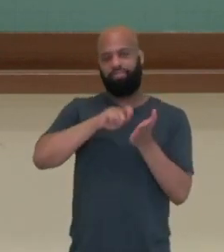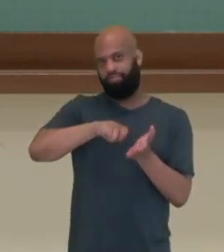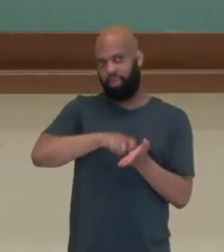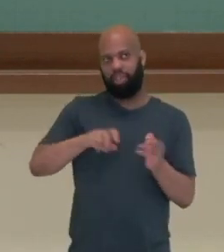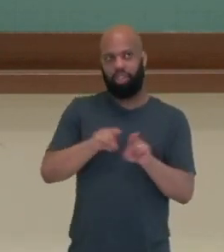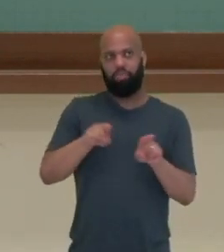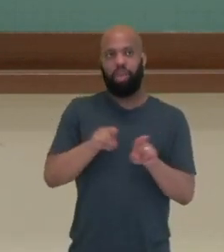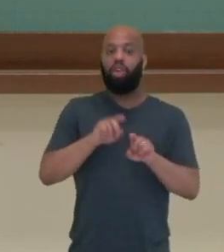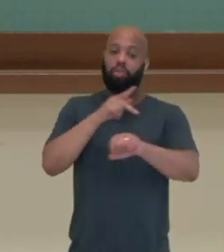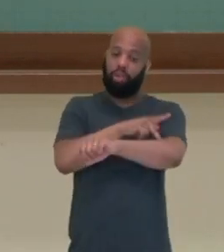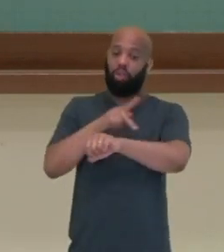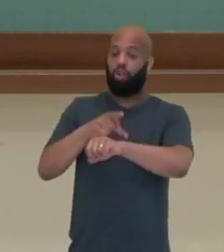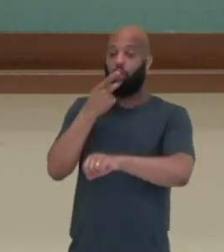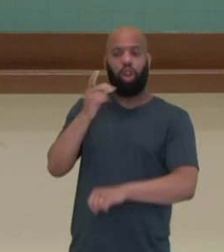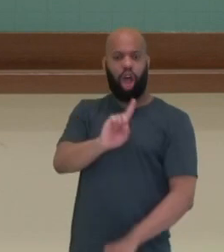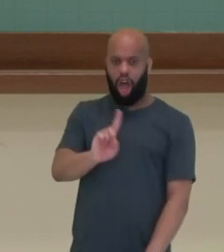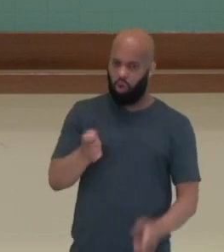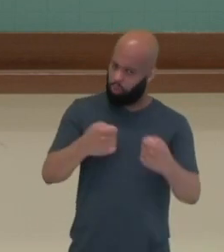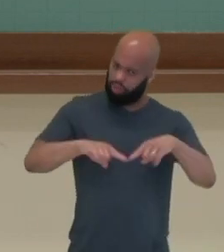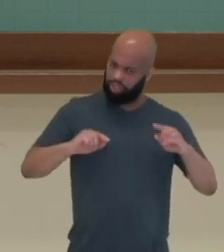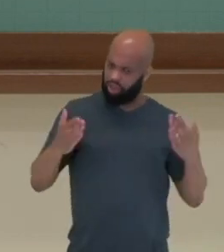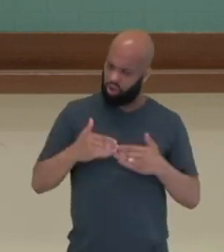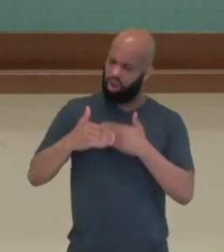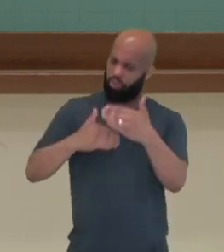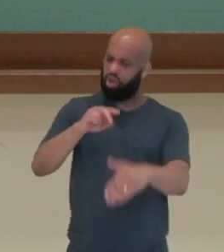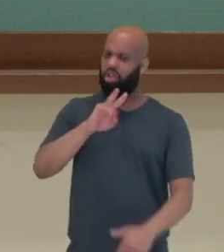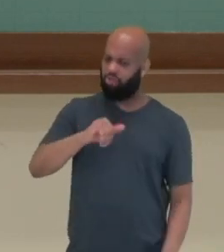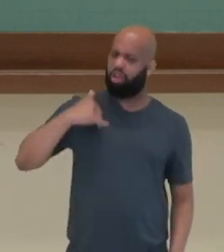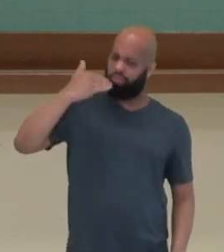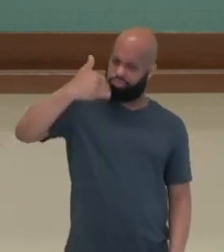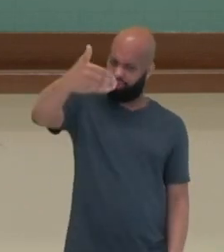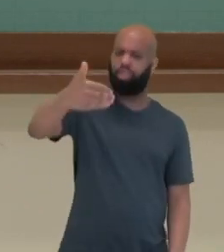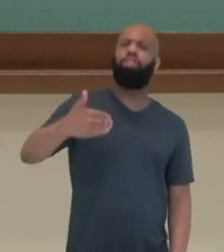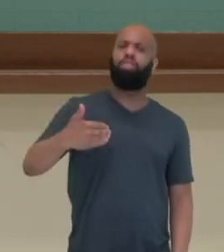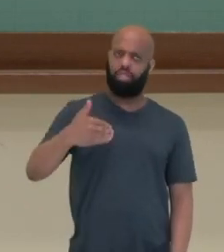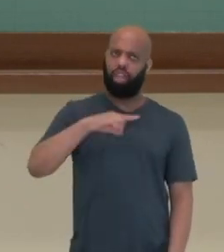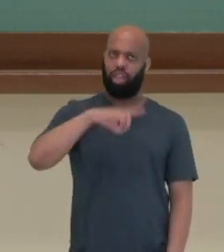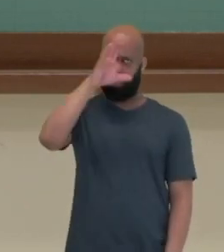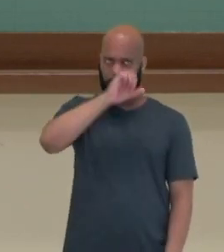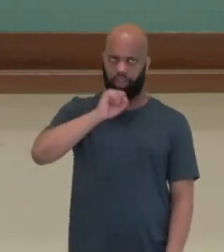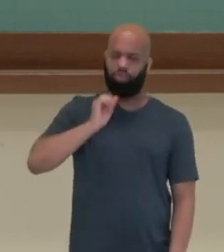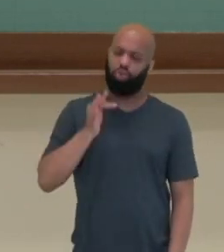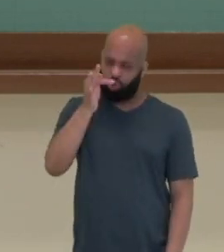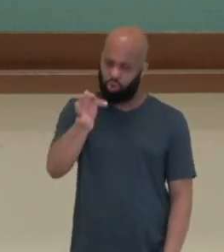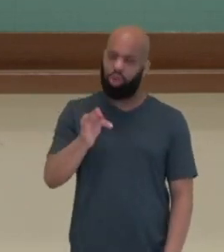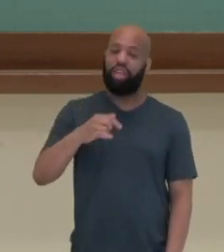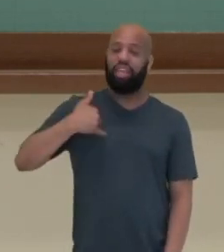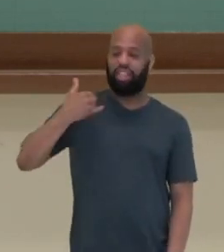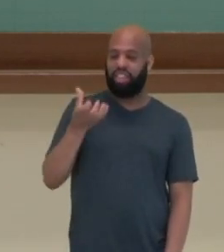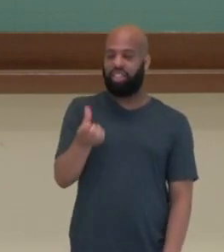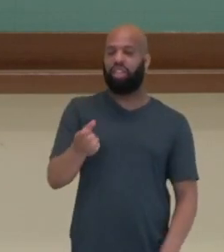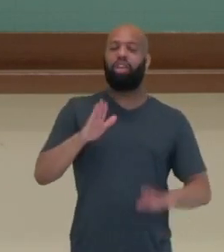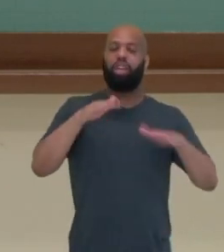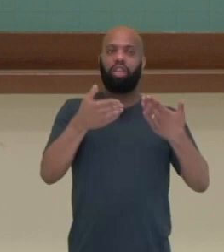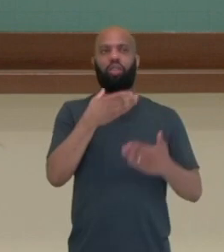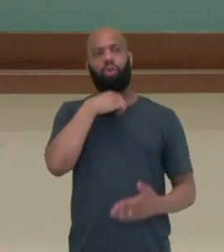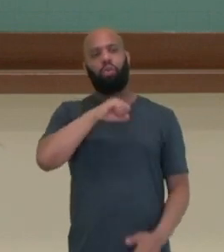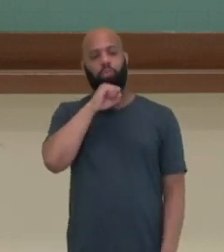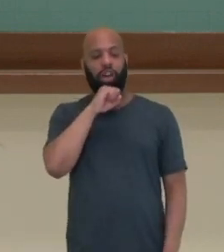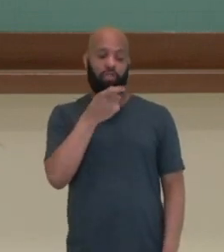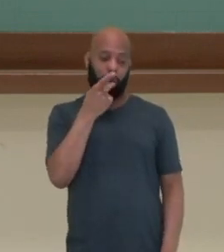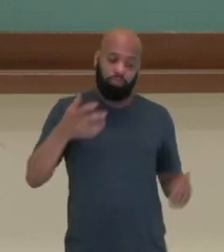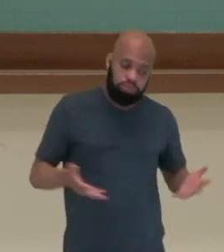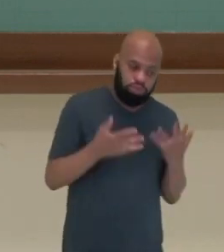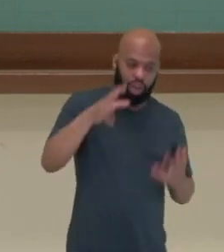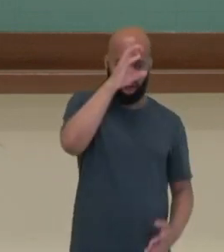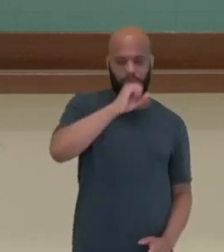foi desaconselhado por pedagogas, né, pela pedagoga amiga da família, e que depois, aos 6 anos, então, aprendeu a